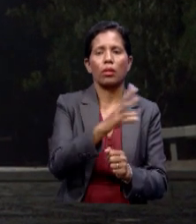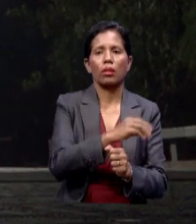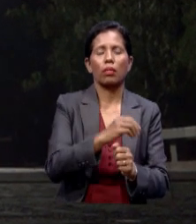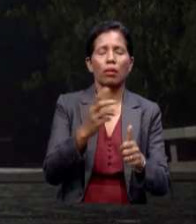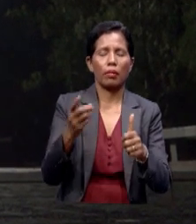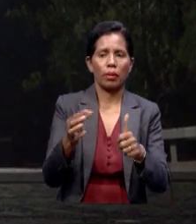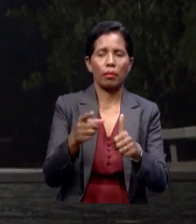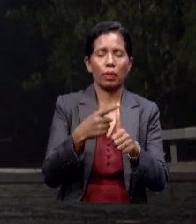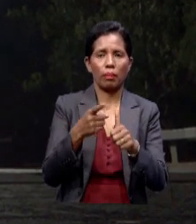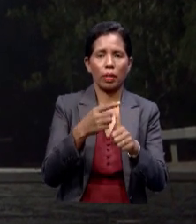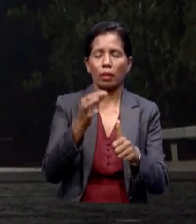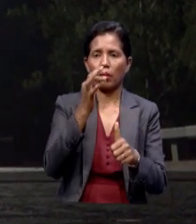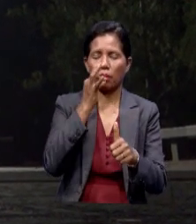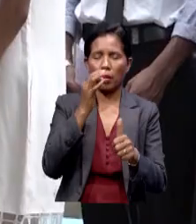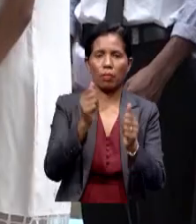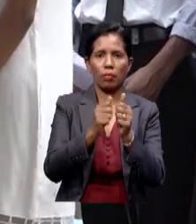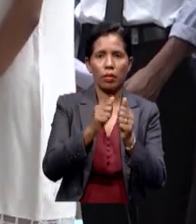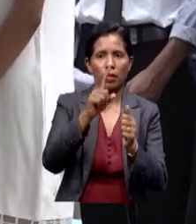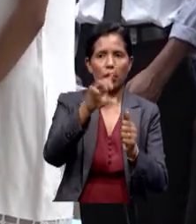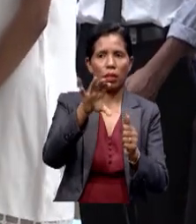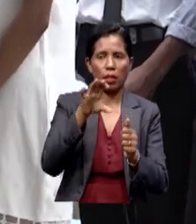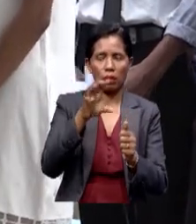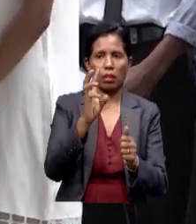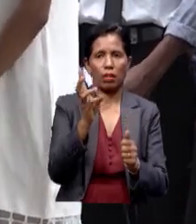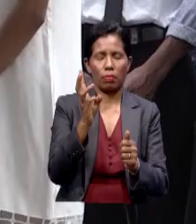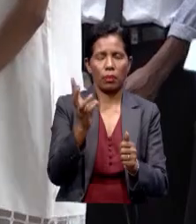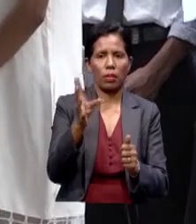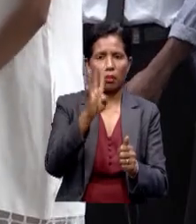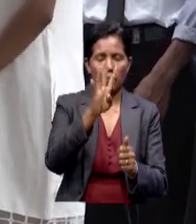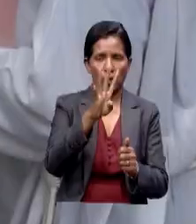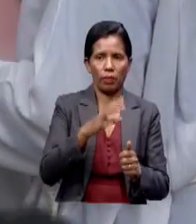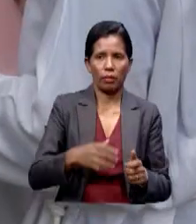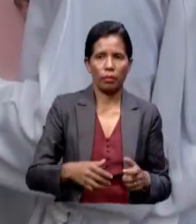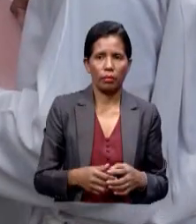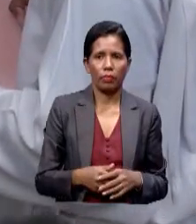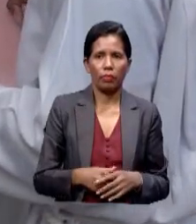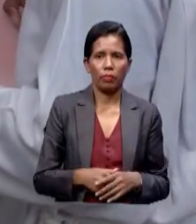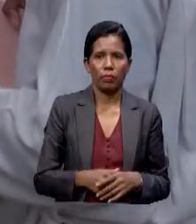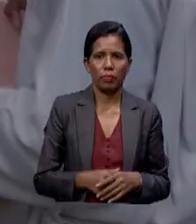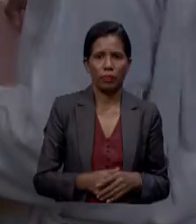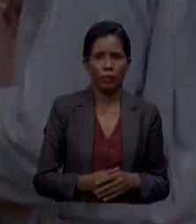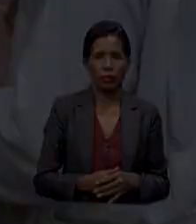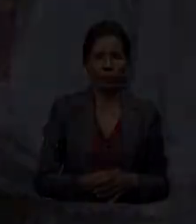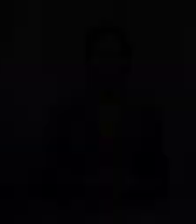primeira comunhão hamutuk atus ida ne nulu resinhat. Agustin da Costa, Tito Silva, GMN.